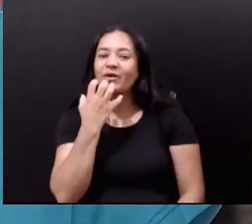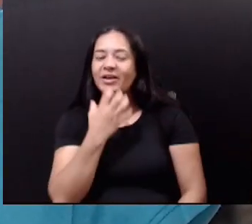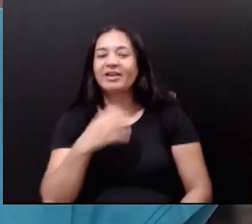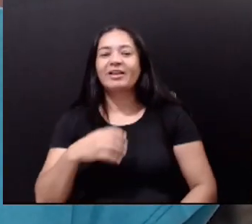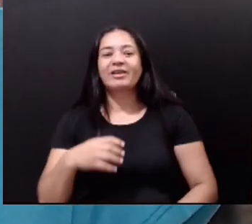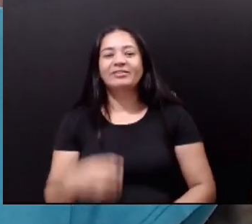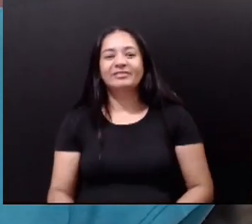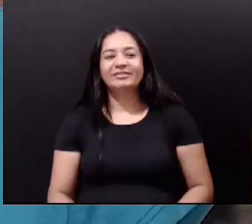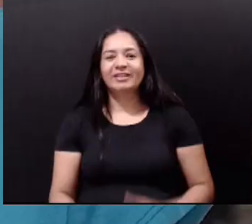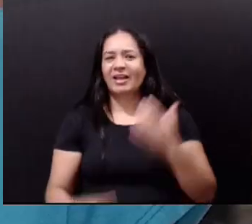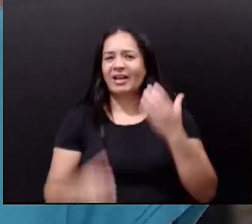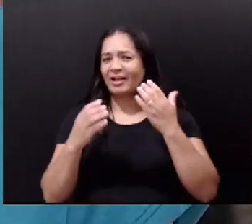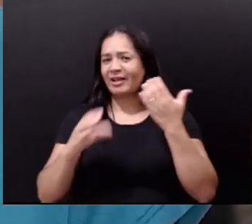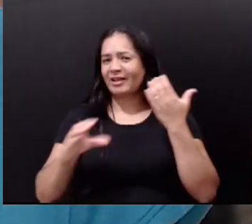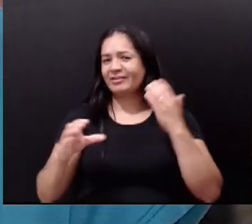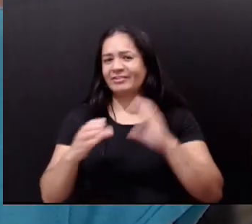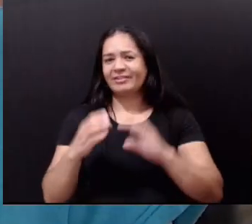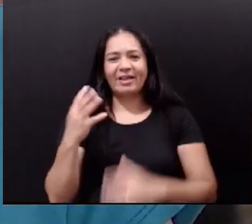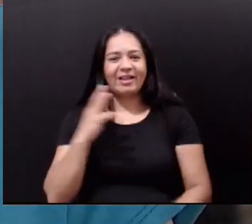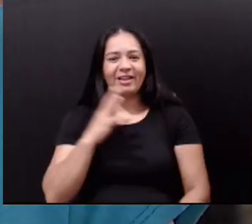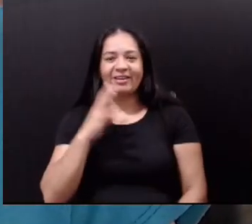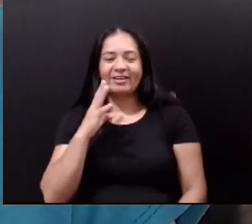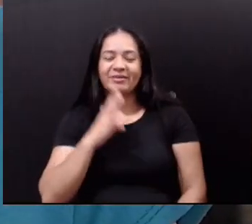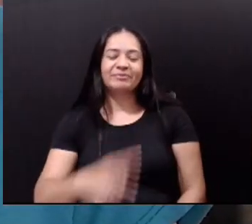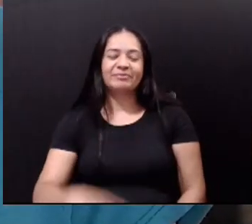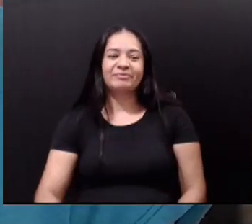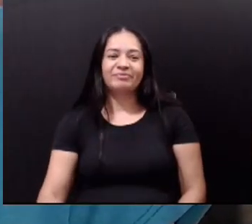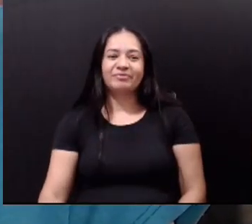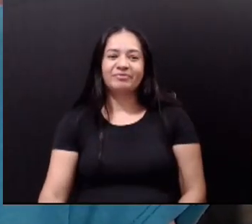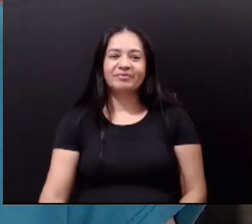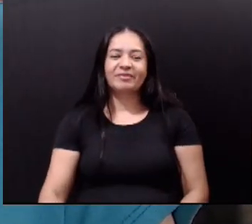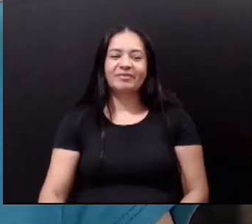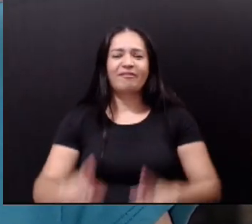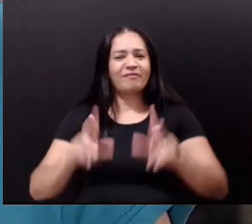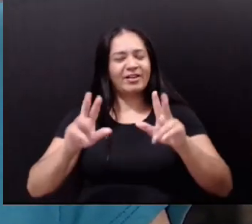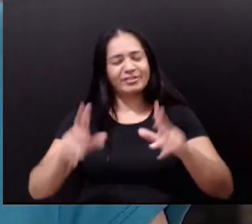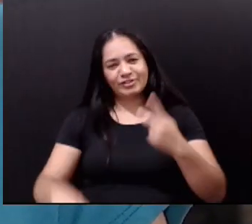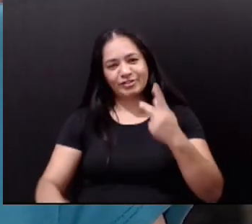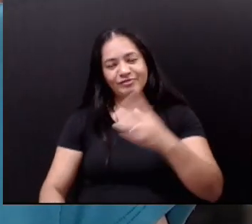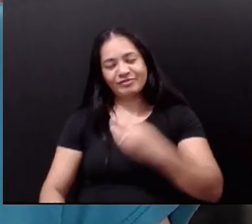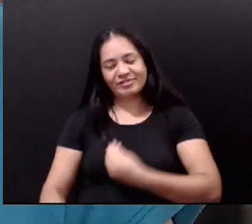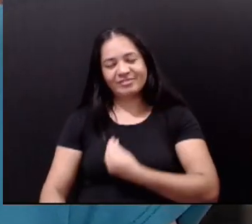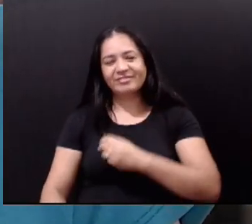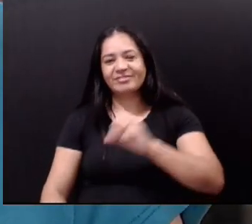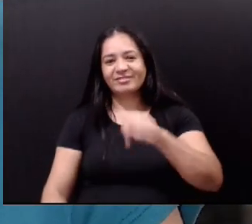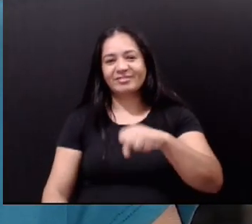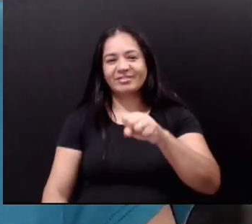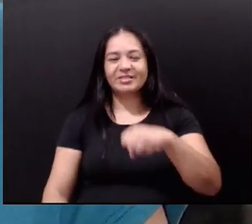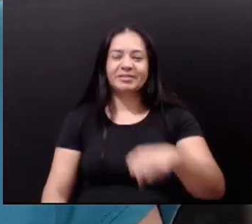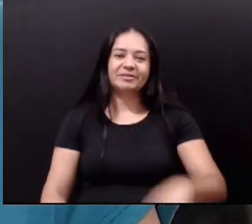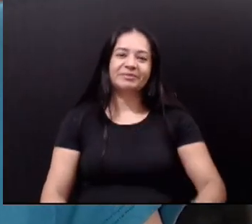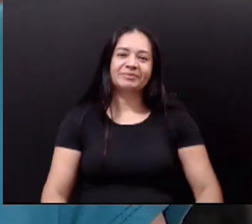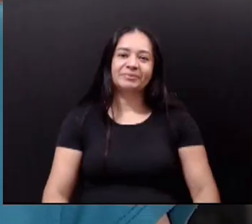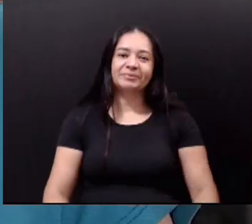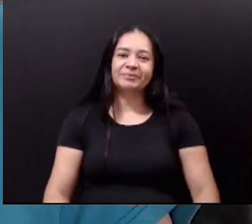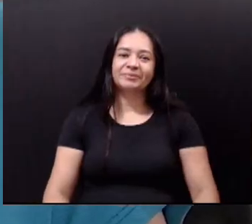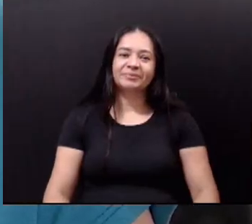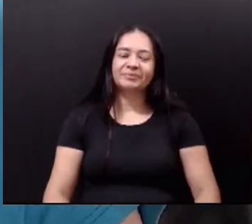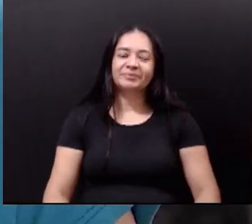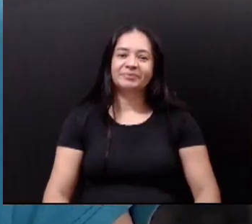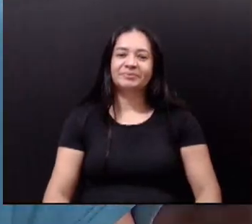É muito legal. Faz a diferença na sua vida, né? Faz muito bacana mesmo, viu?